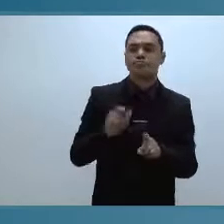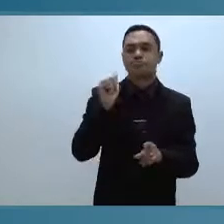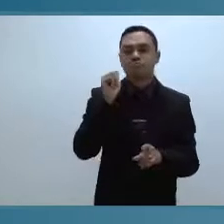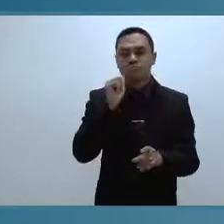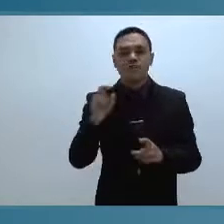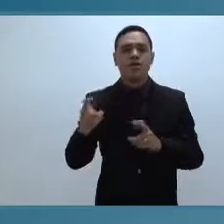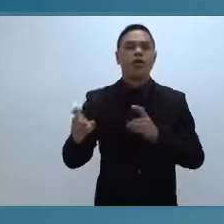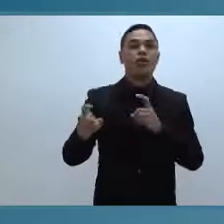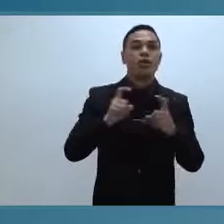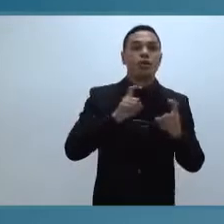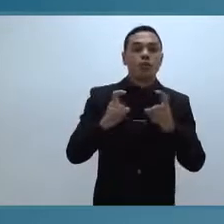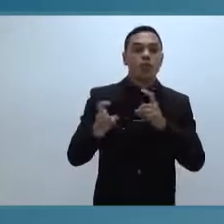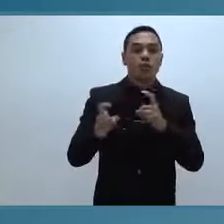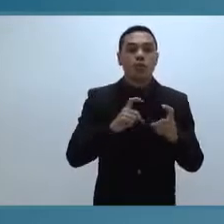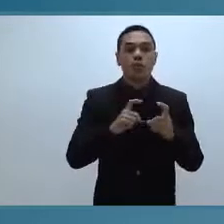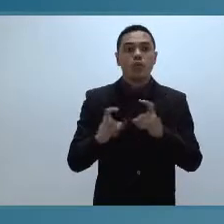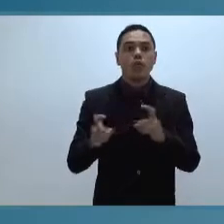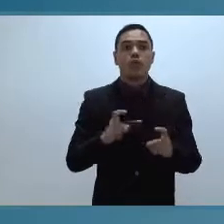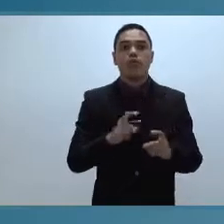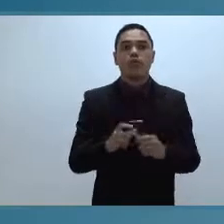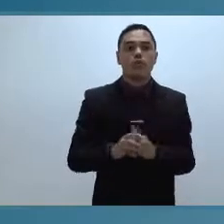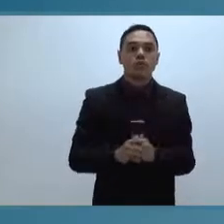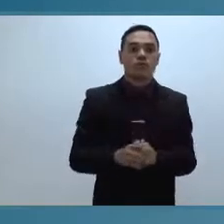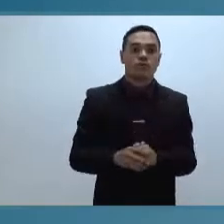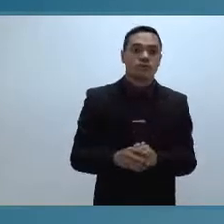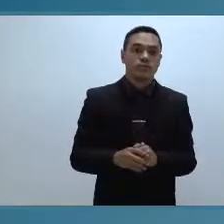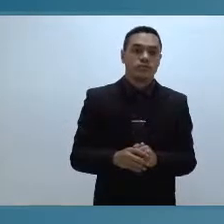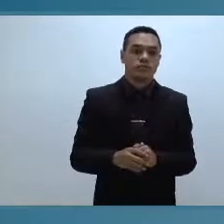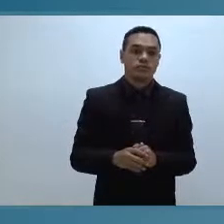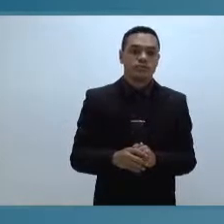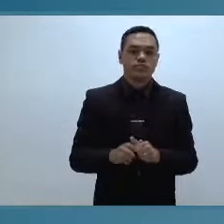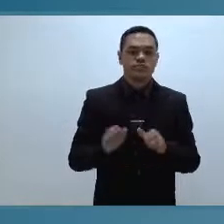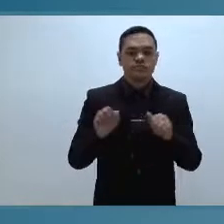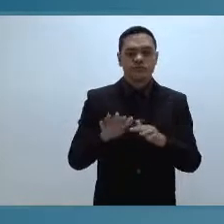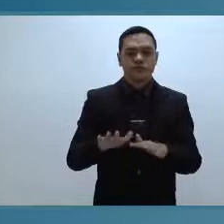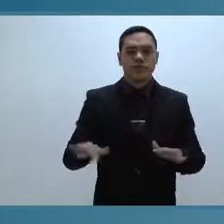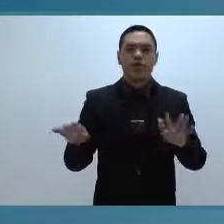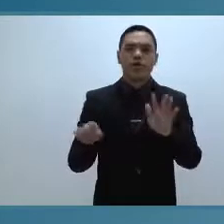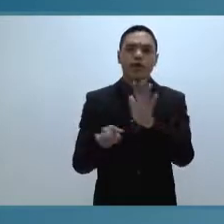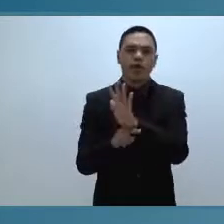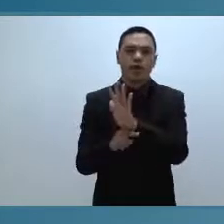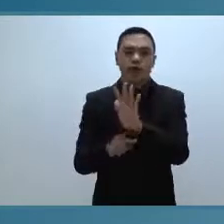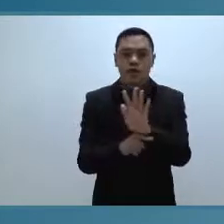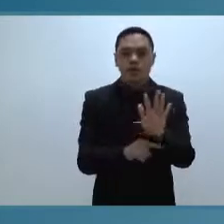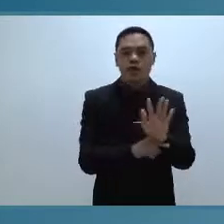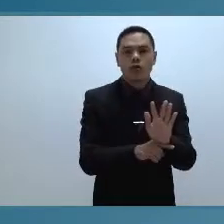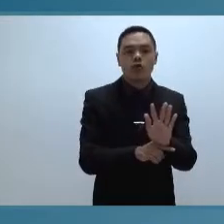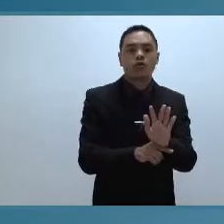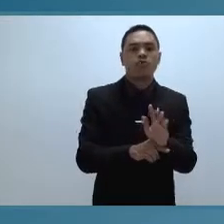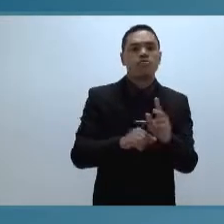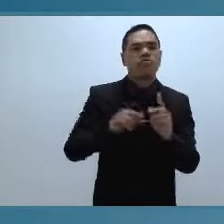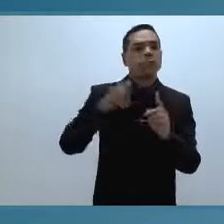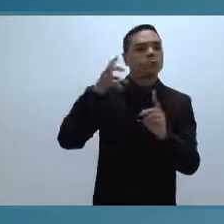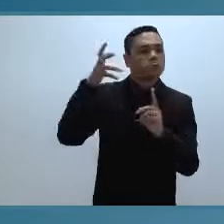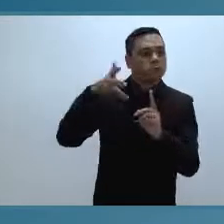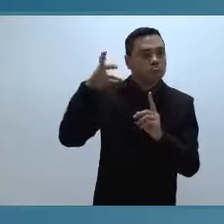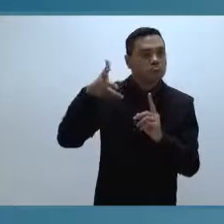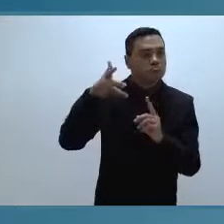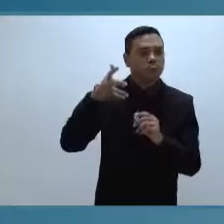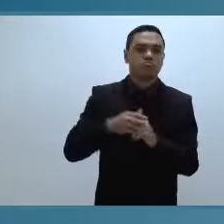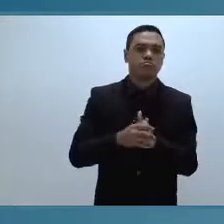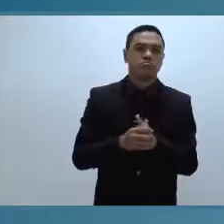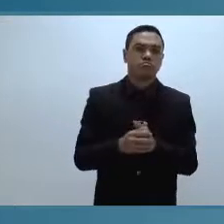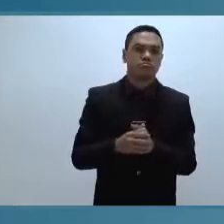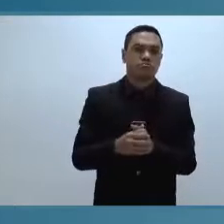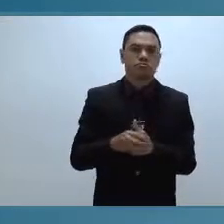11 às 13 horas, prática circular, autocuidado, local, fórum criminal, sala do projeto